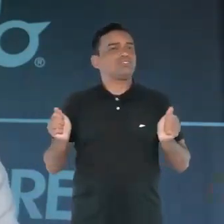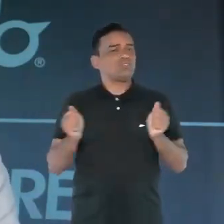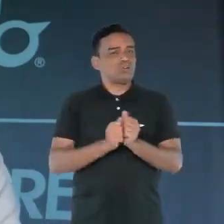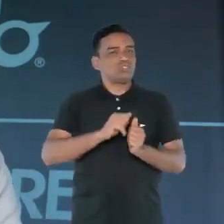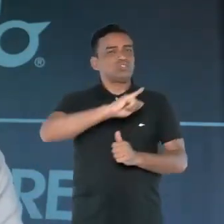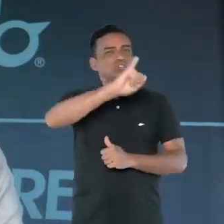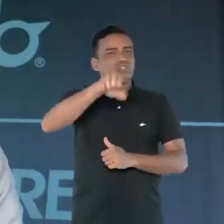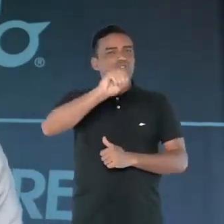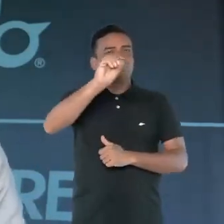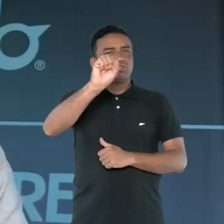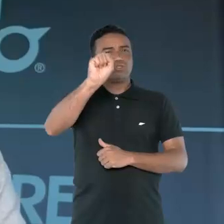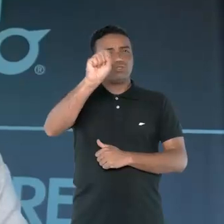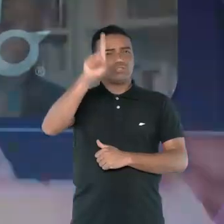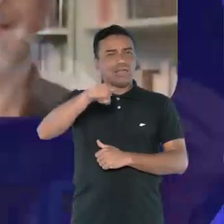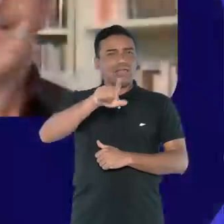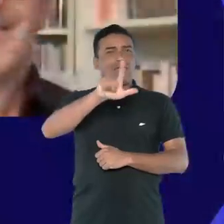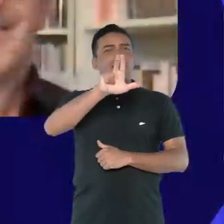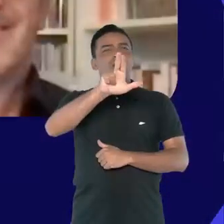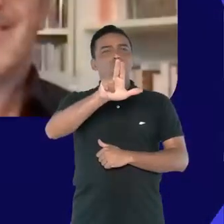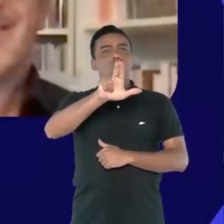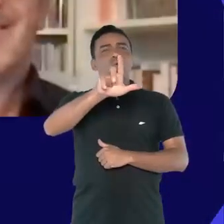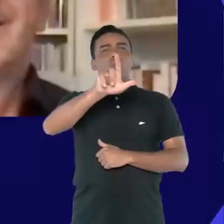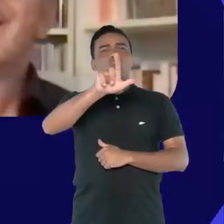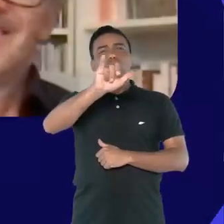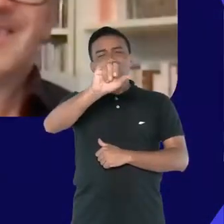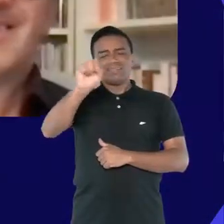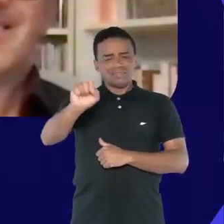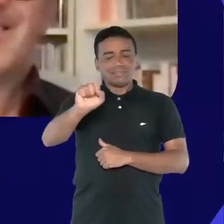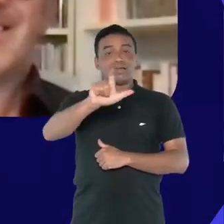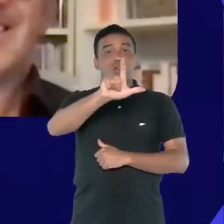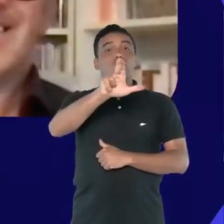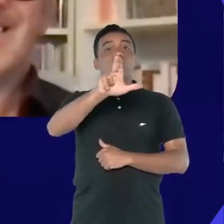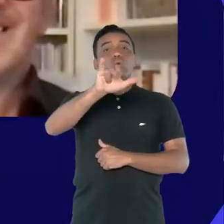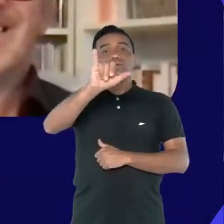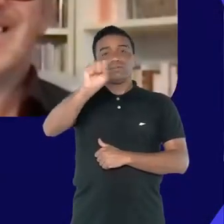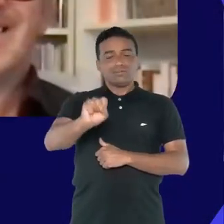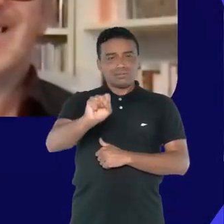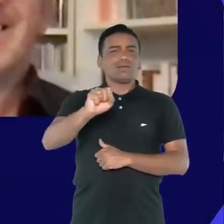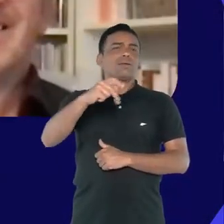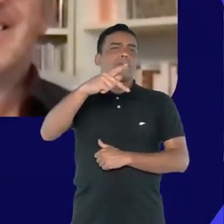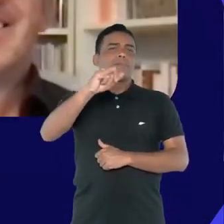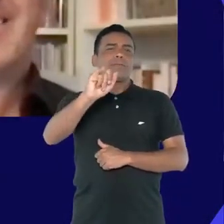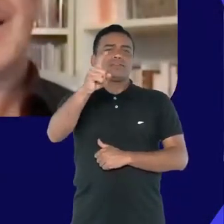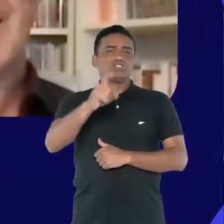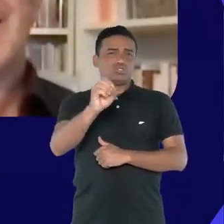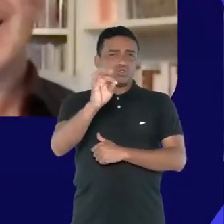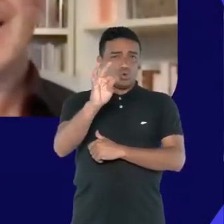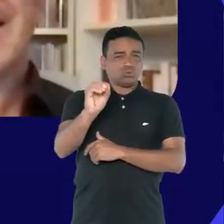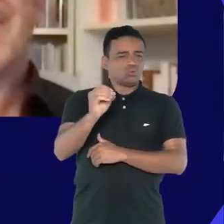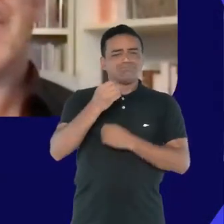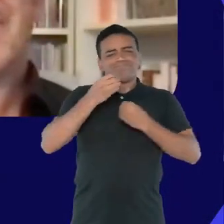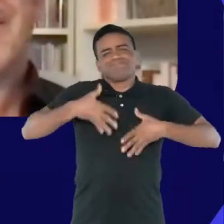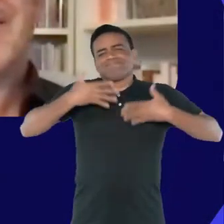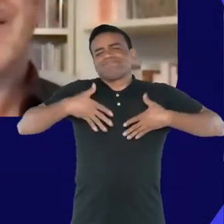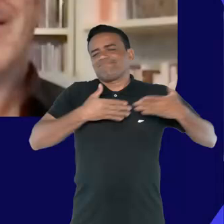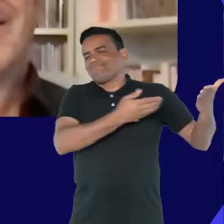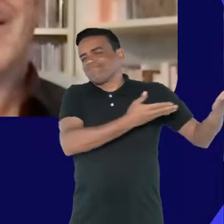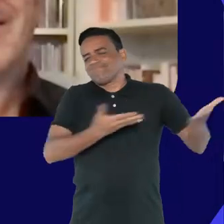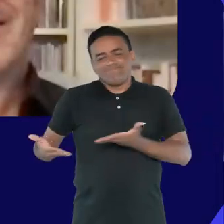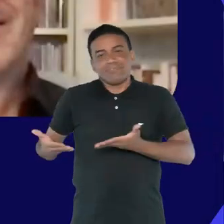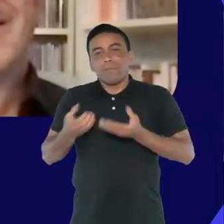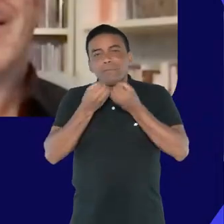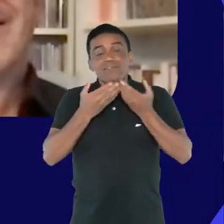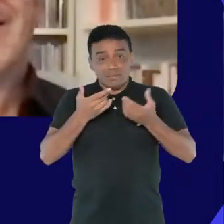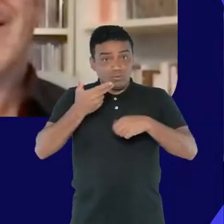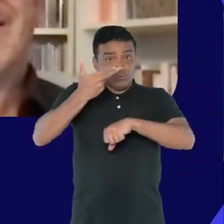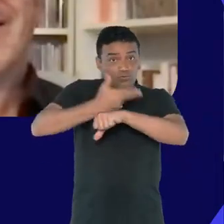Luiz Peixoto, que alegria imensa recebê-lo. Muito bem-vindo. A gente vai